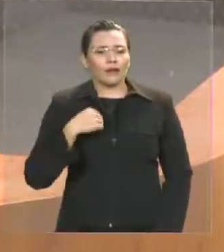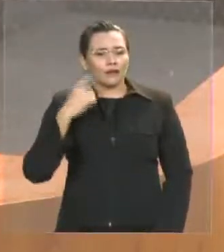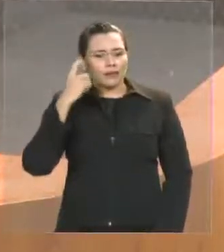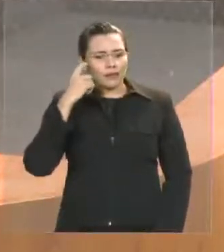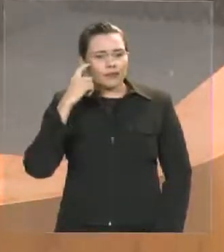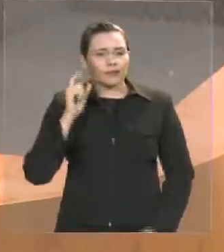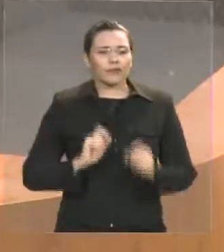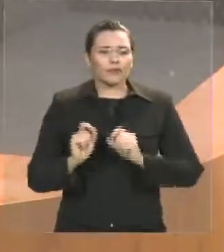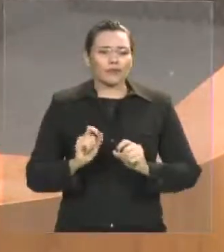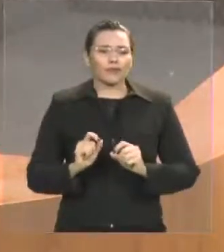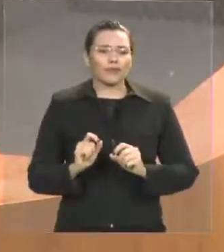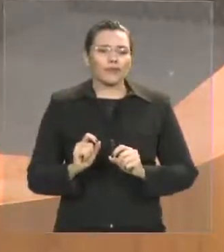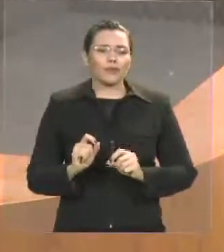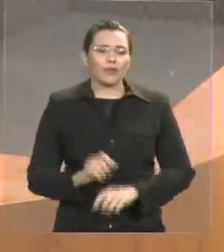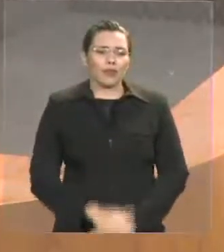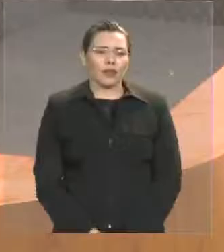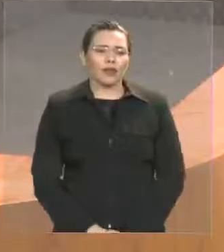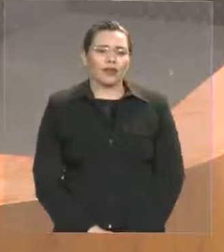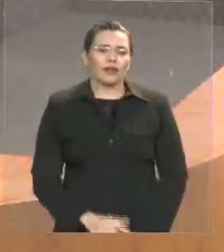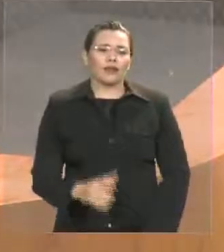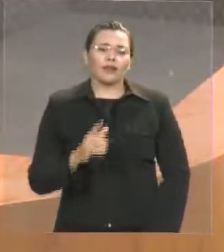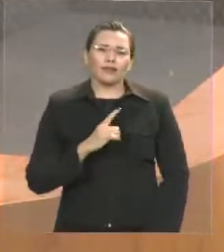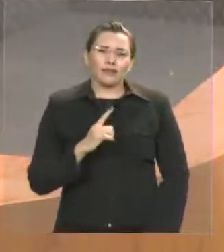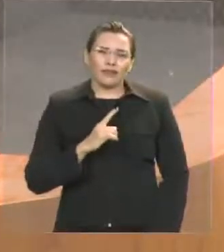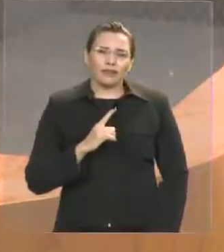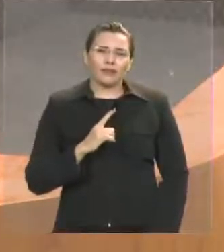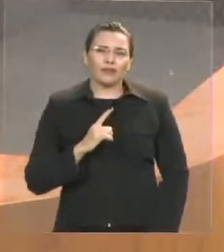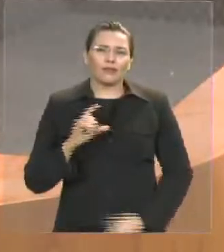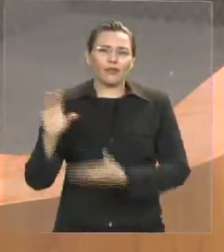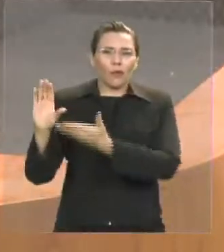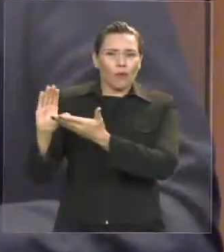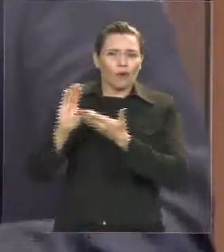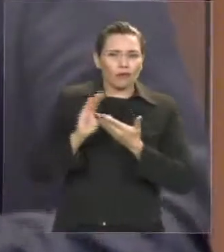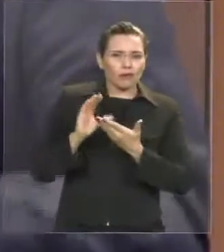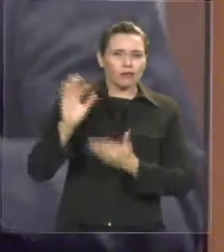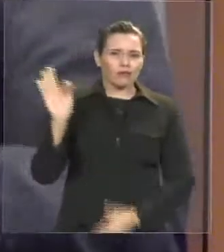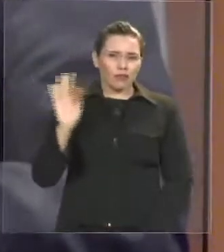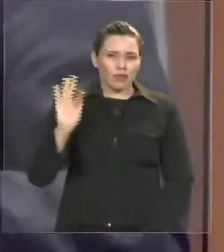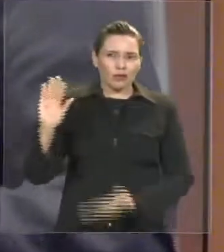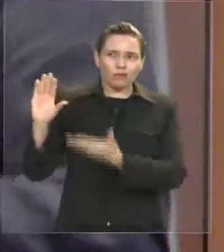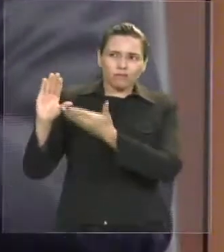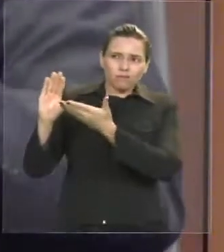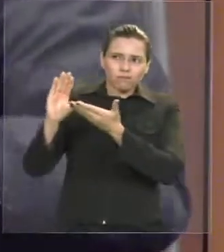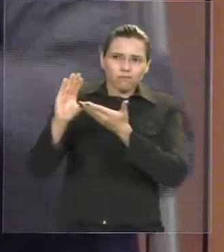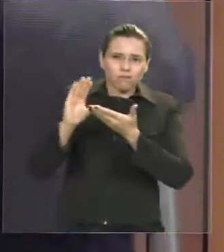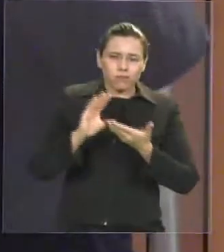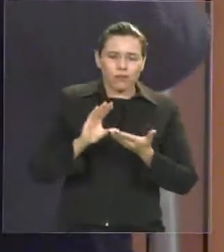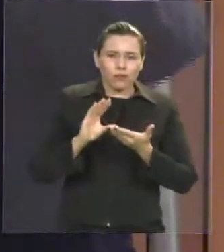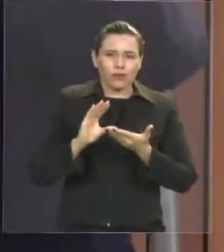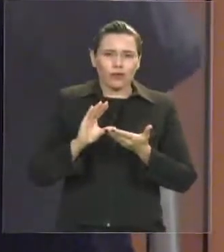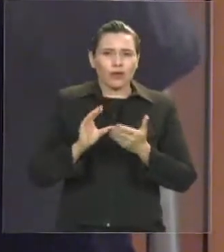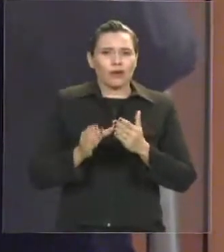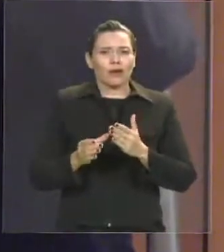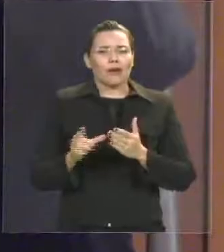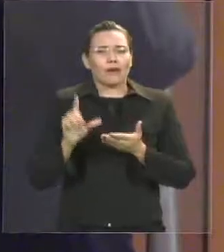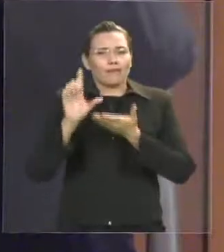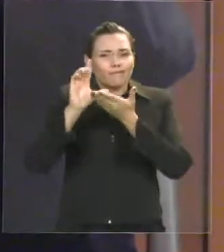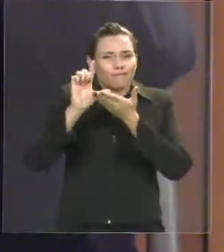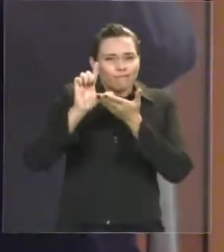teve uma diminuição nos repassos federais, deputado Júnior. E é lógico, se eu tenho um orçamento de 100